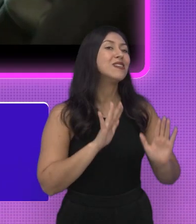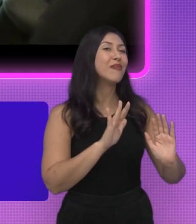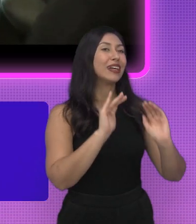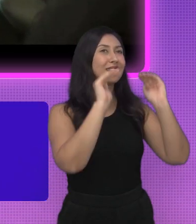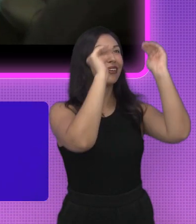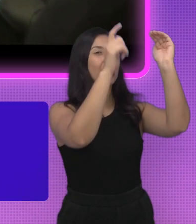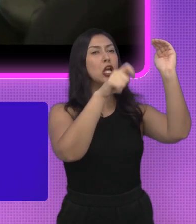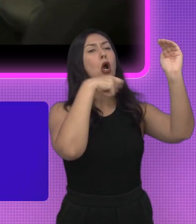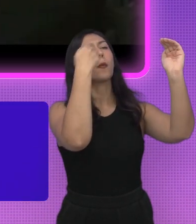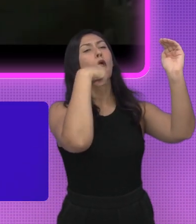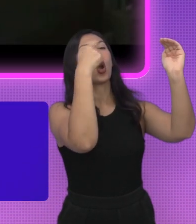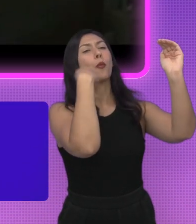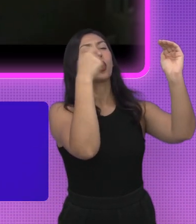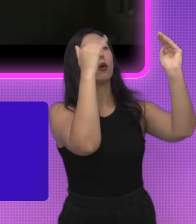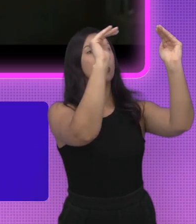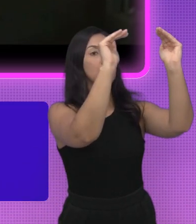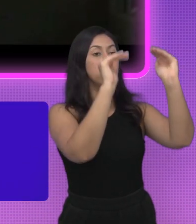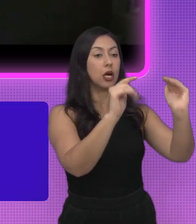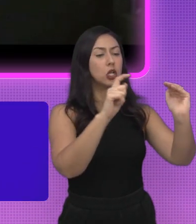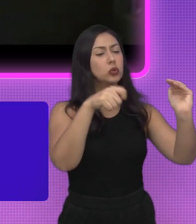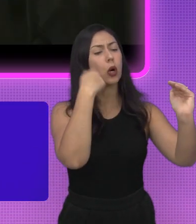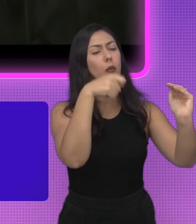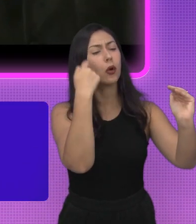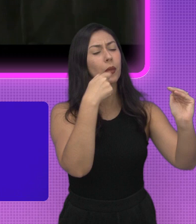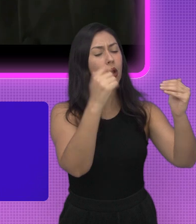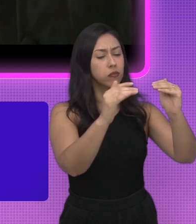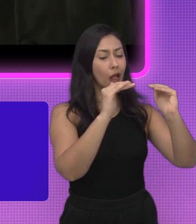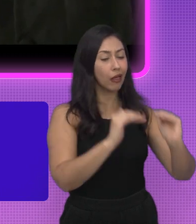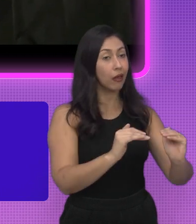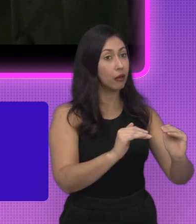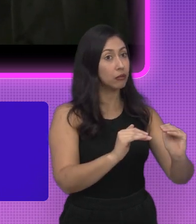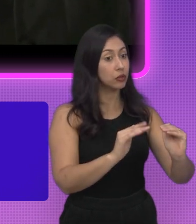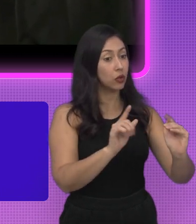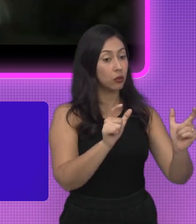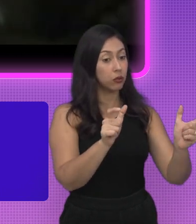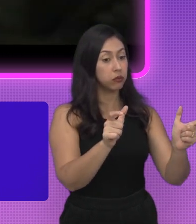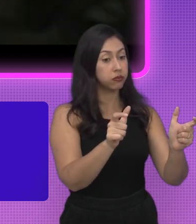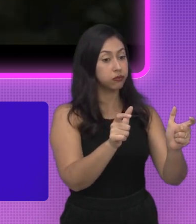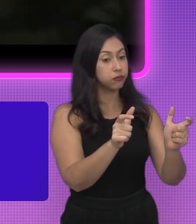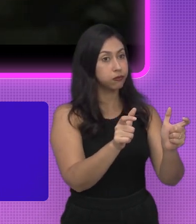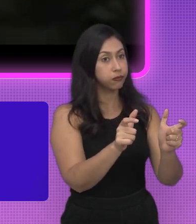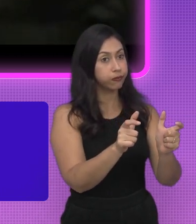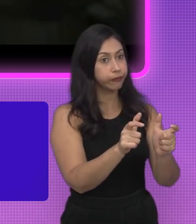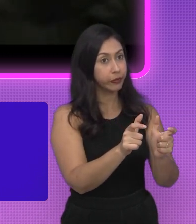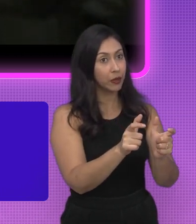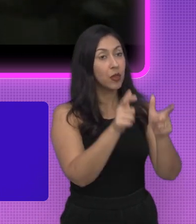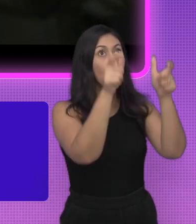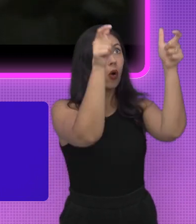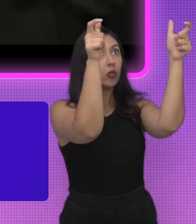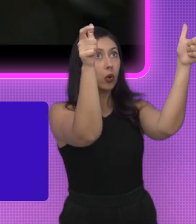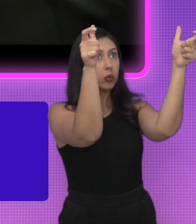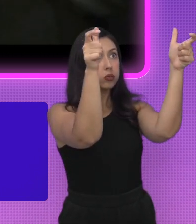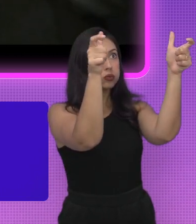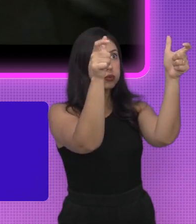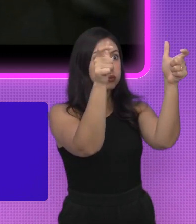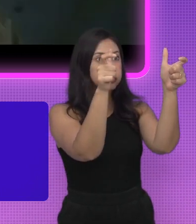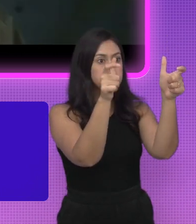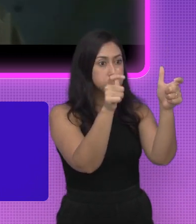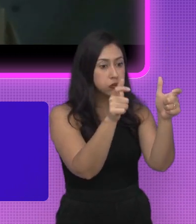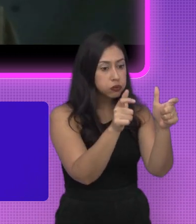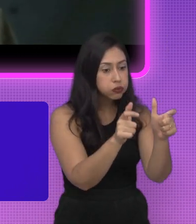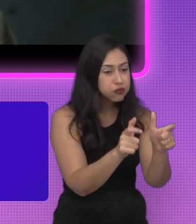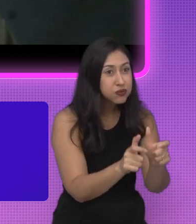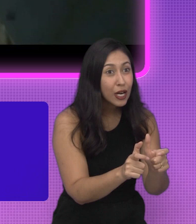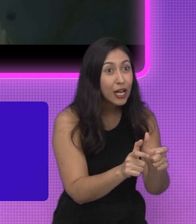só que quando vai chegando ali mais pro meio, mais para os níveis mais baixos, a comida vai acabando...